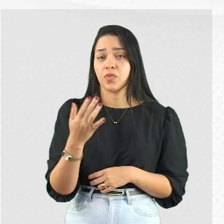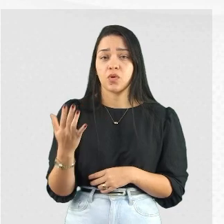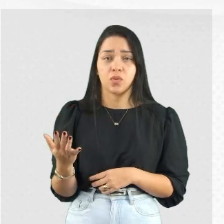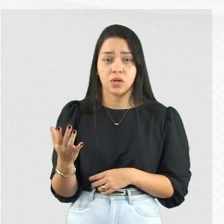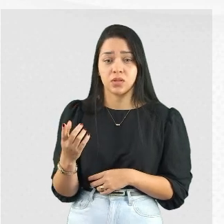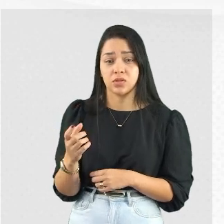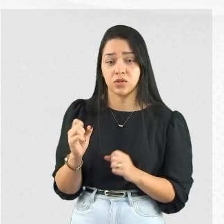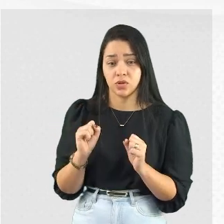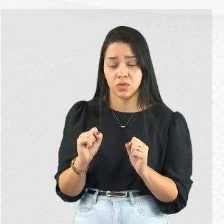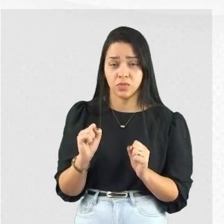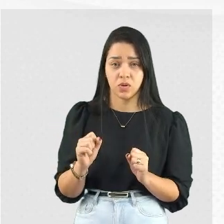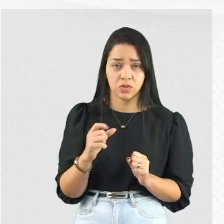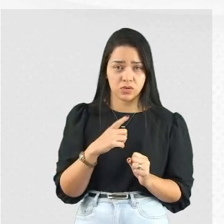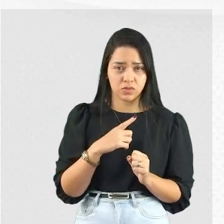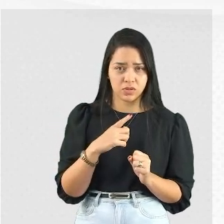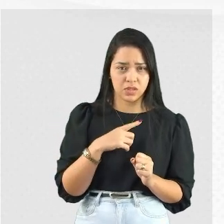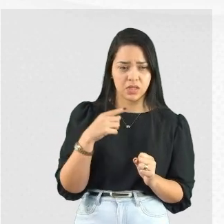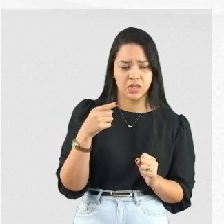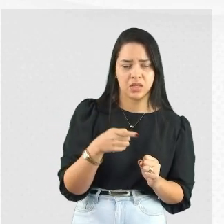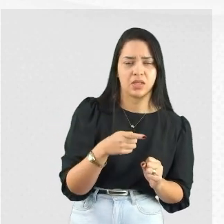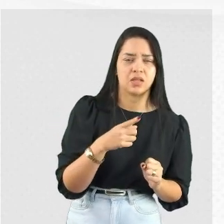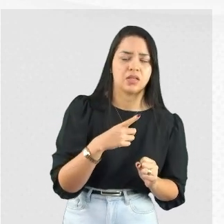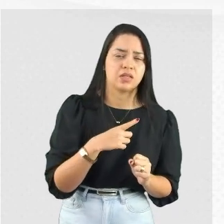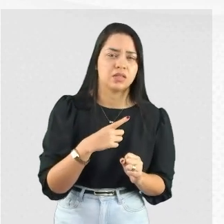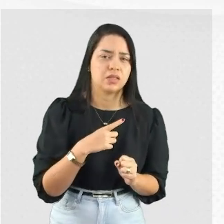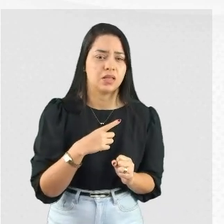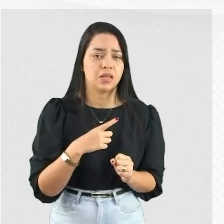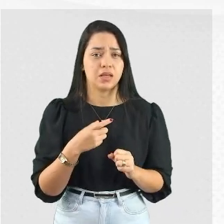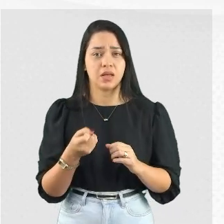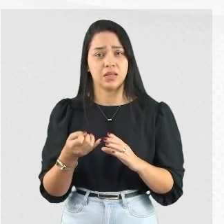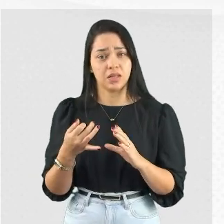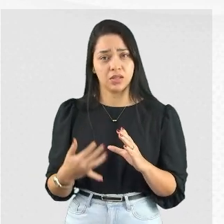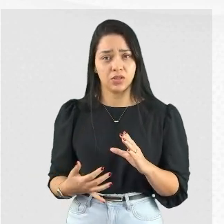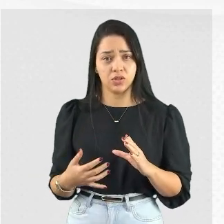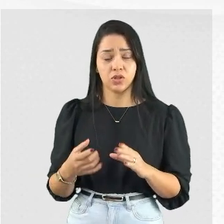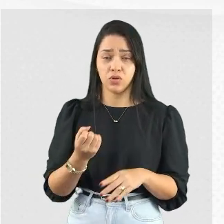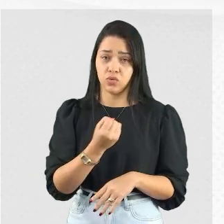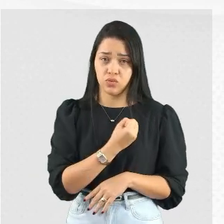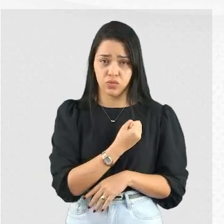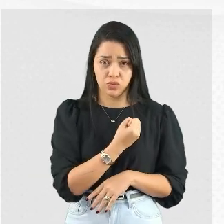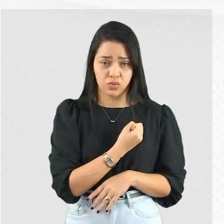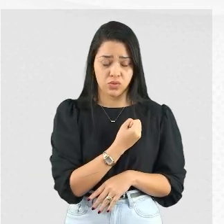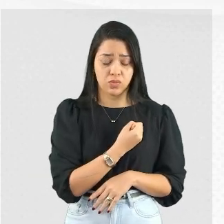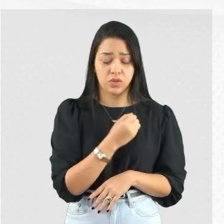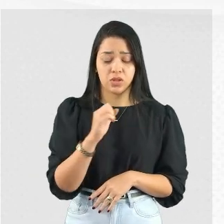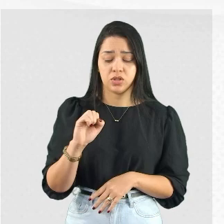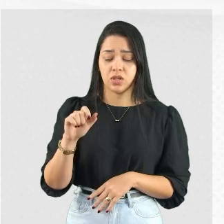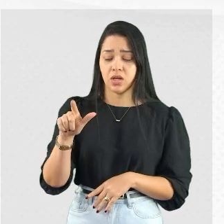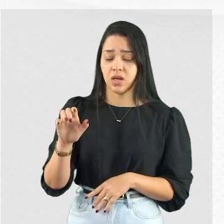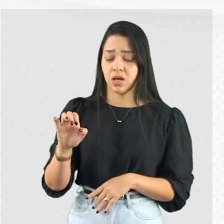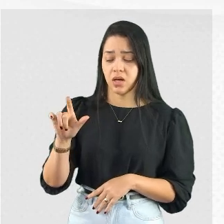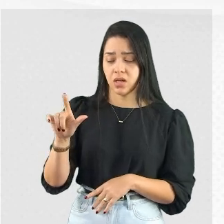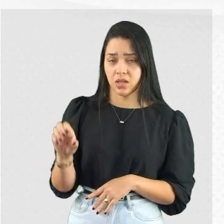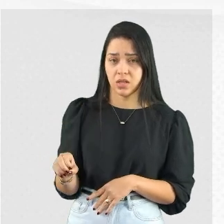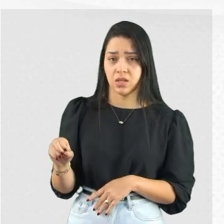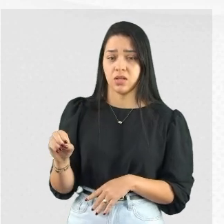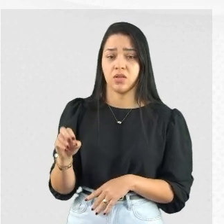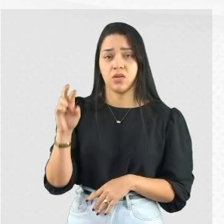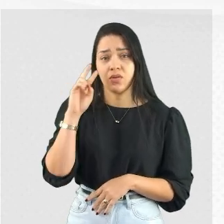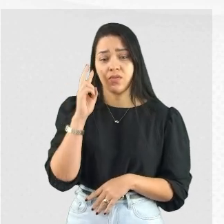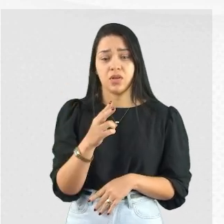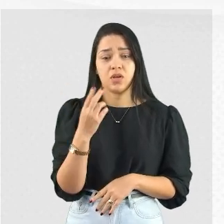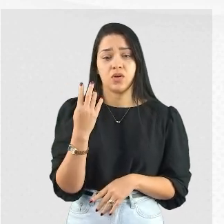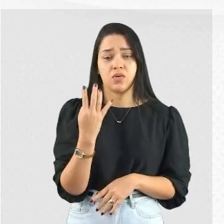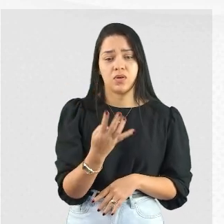fenótipos eu poderia ter, né, naquela espécie, naquela característica, eu pego um número de alelos, né? Por exemplo, aí a gente vê